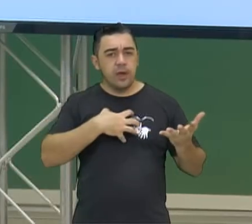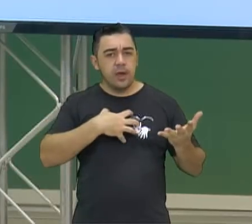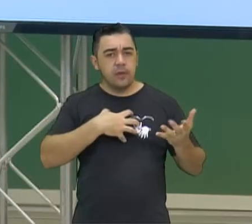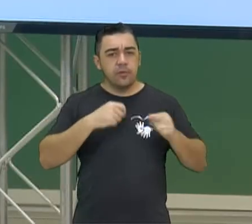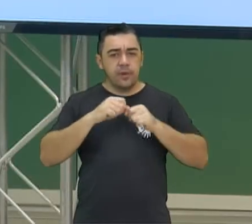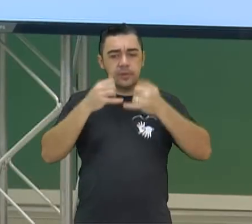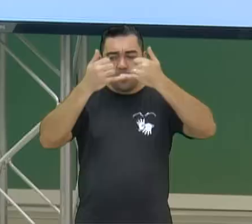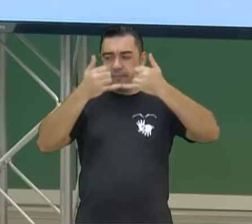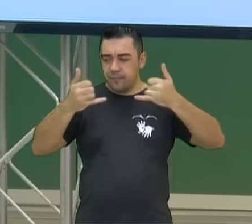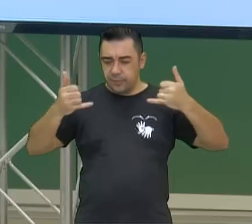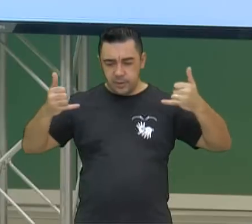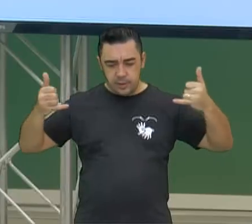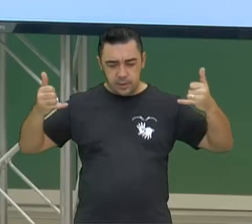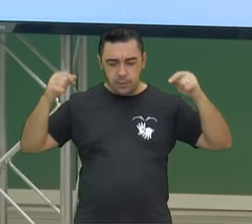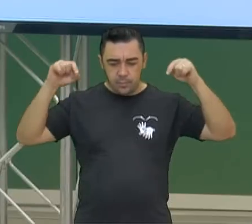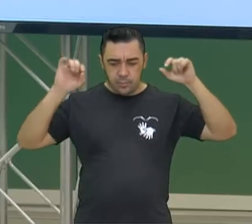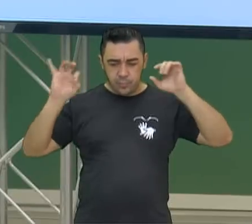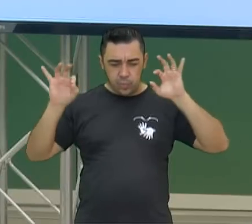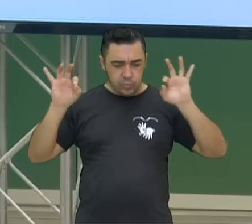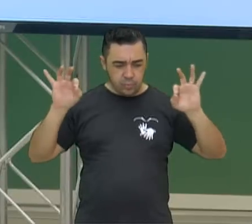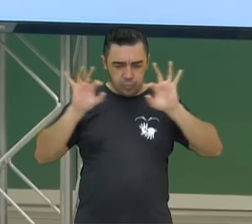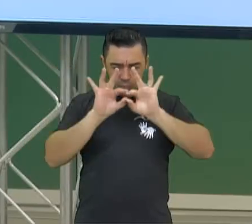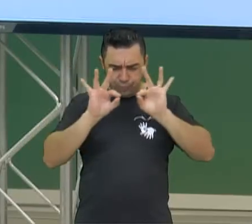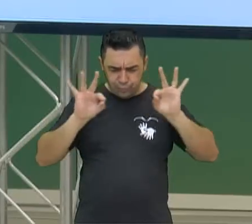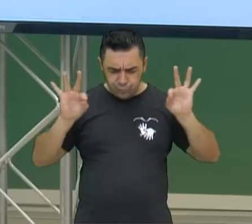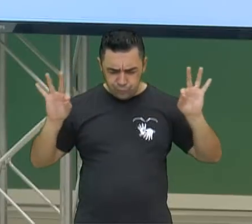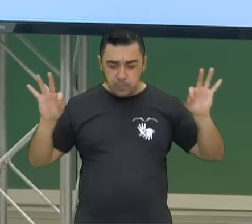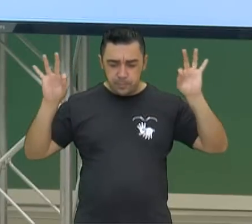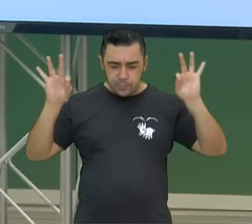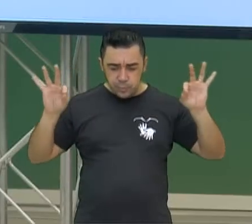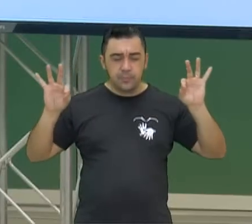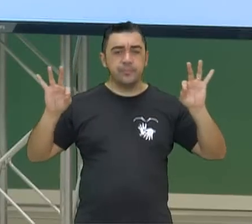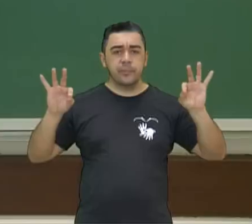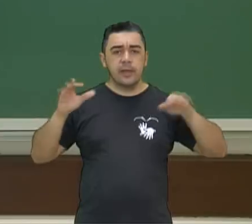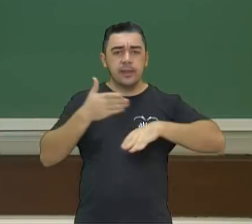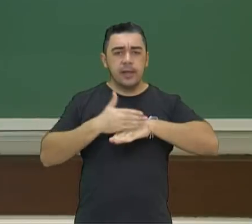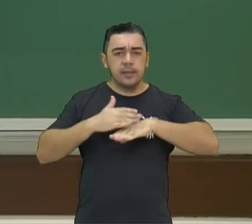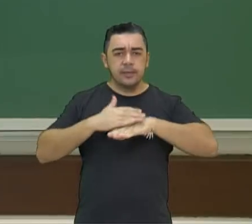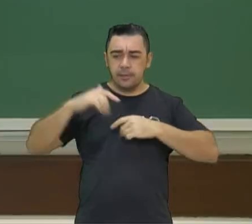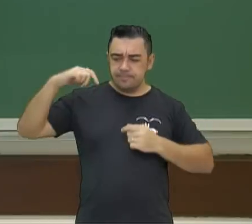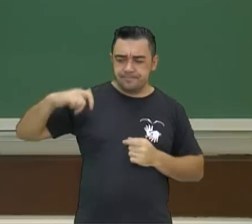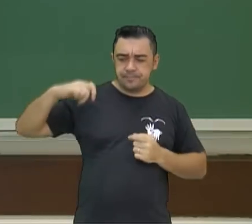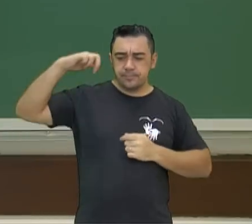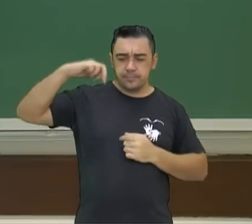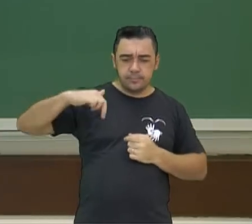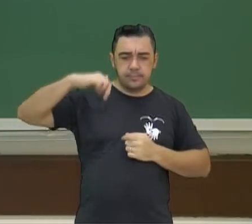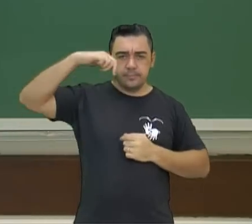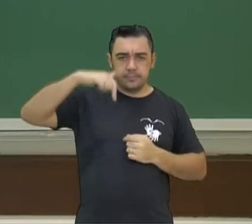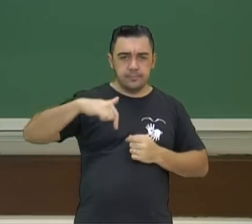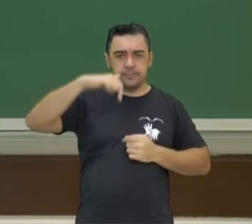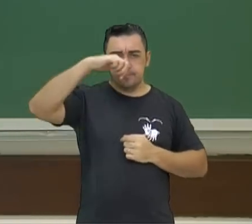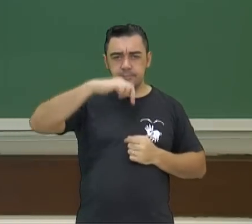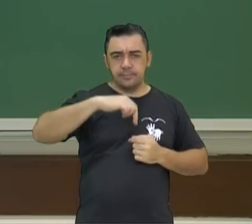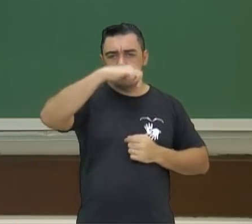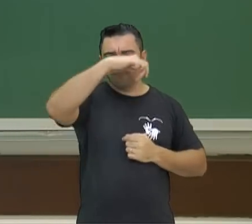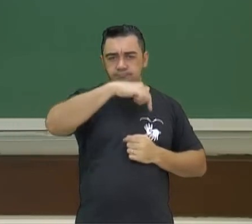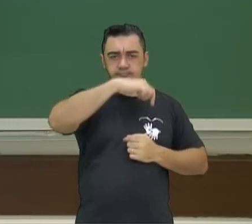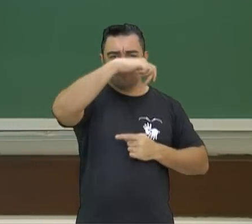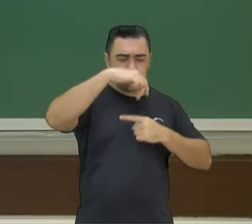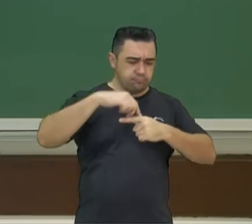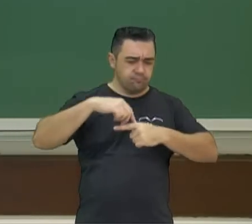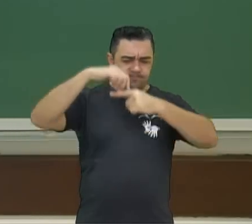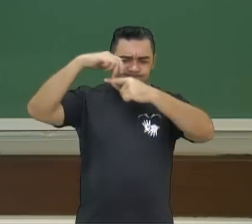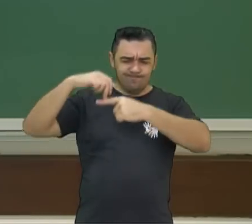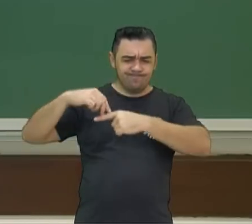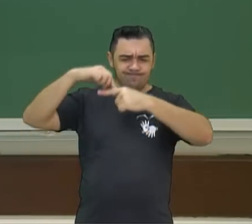esticar uma fita, né, com segurança, com os equipamentos, e aí ir simulando aqueles movimentos que eles já